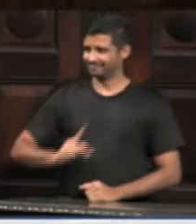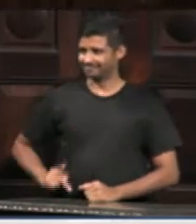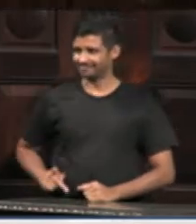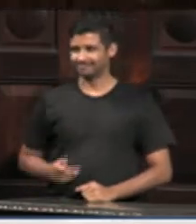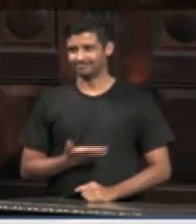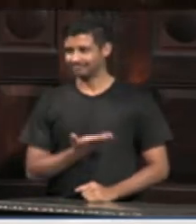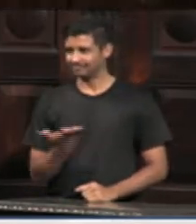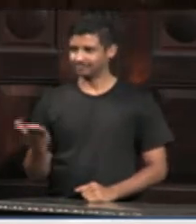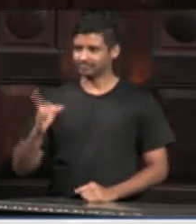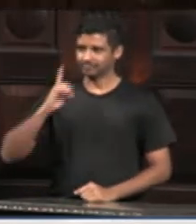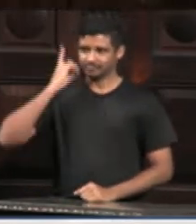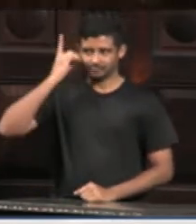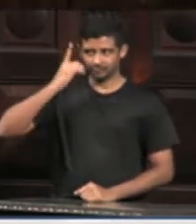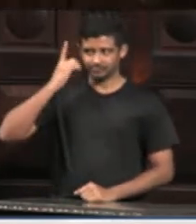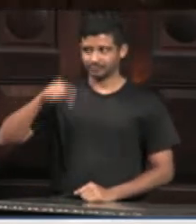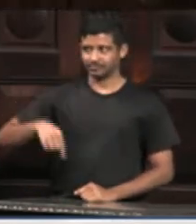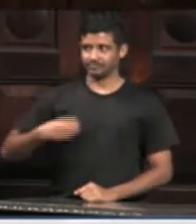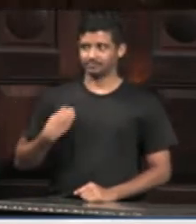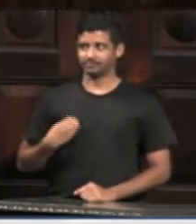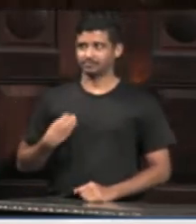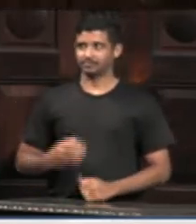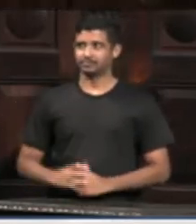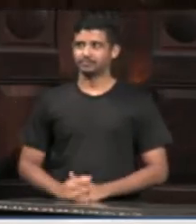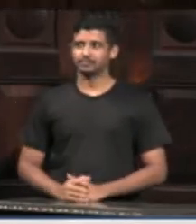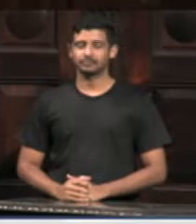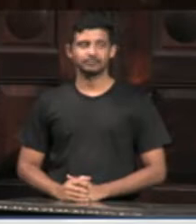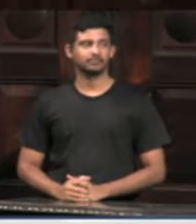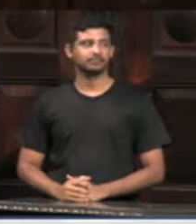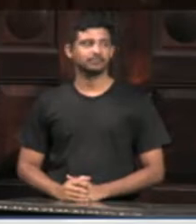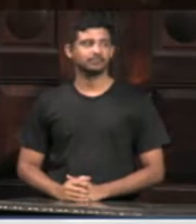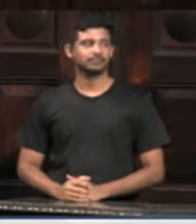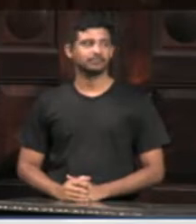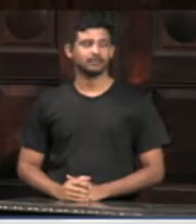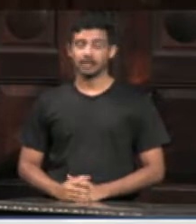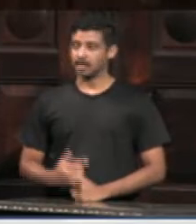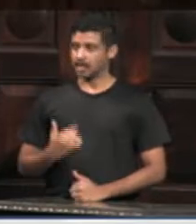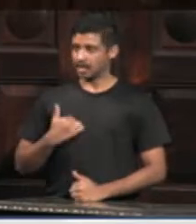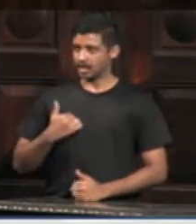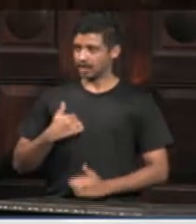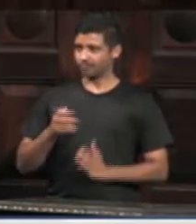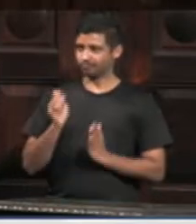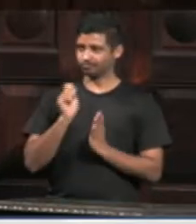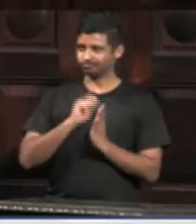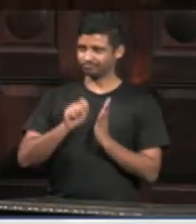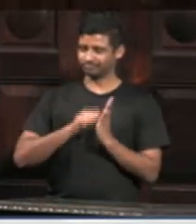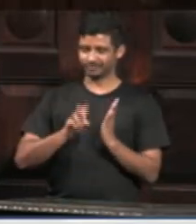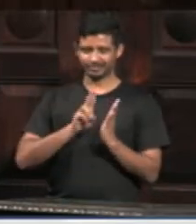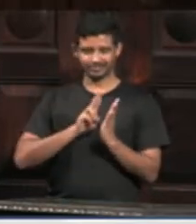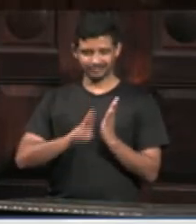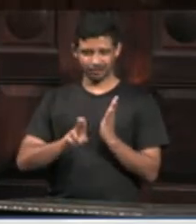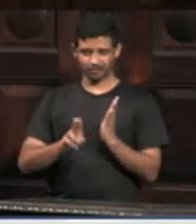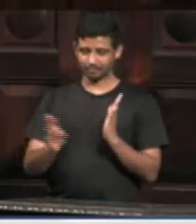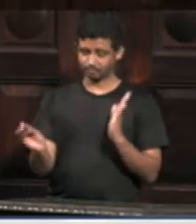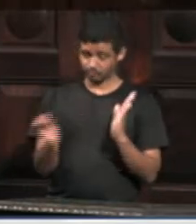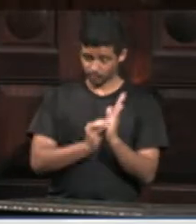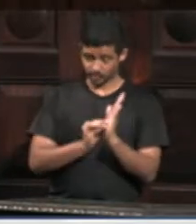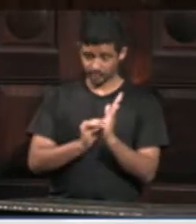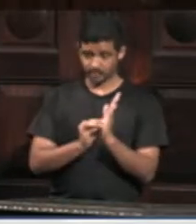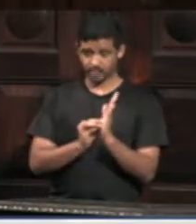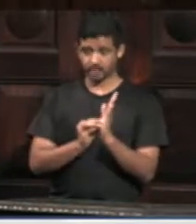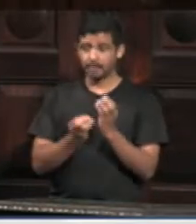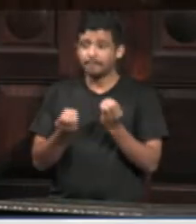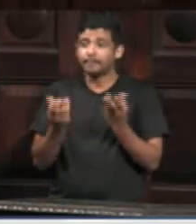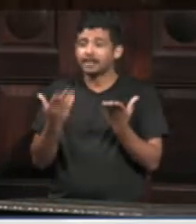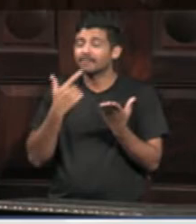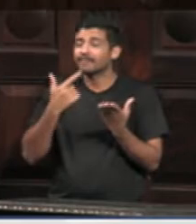senhores deputados presentes, tinha me inscrito para falar sobre